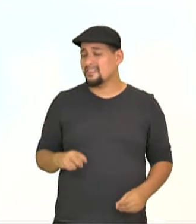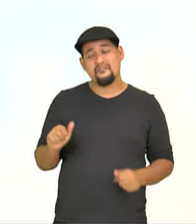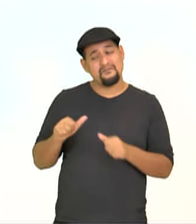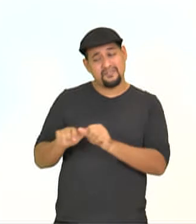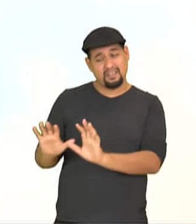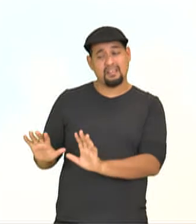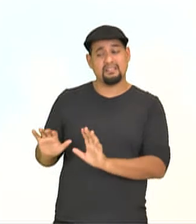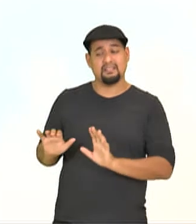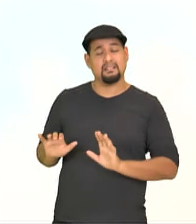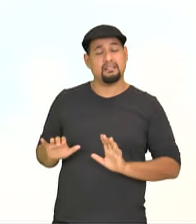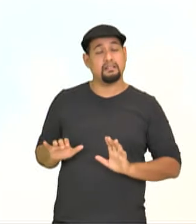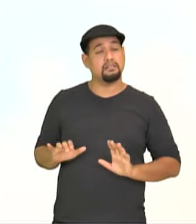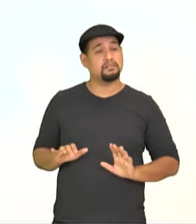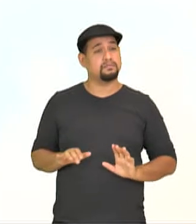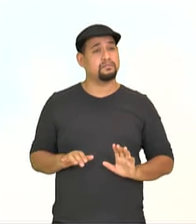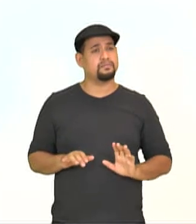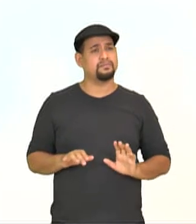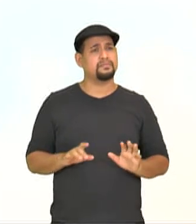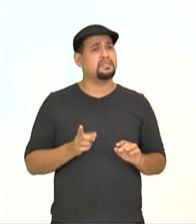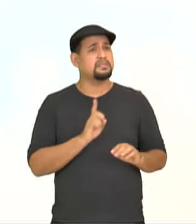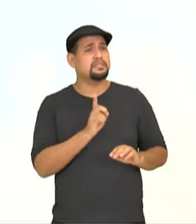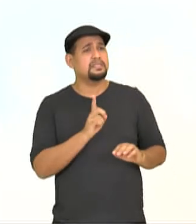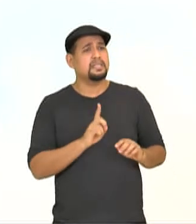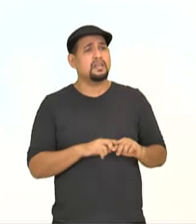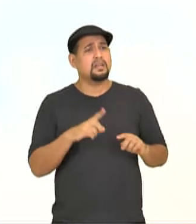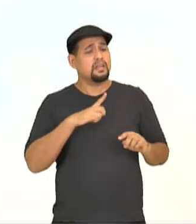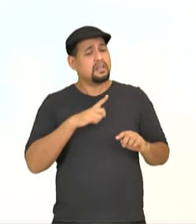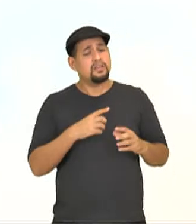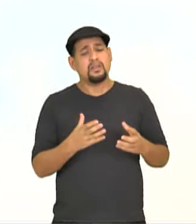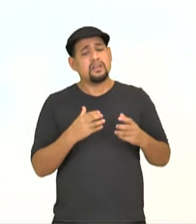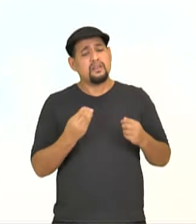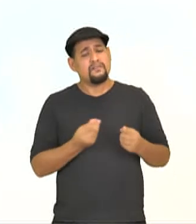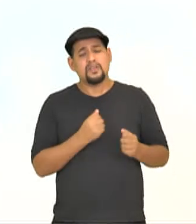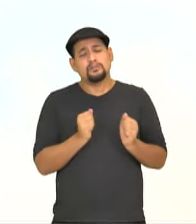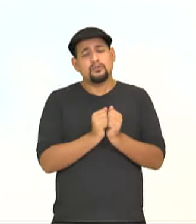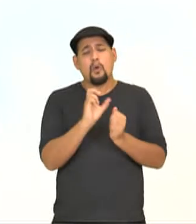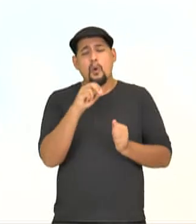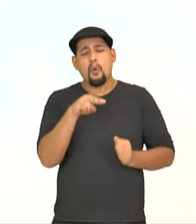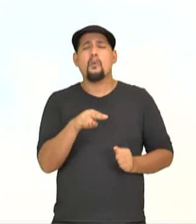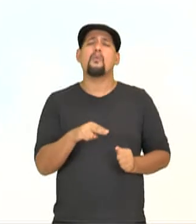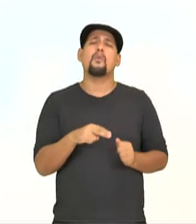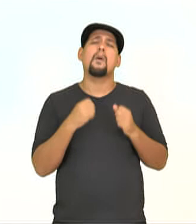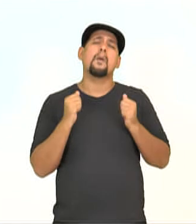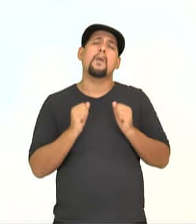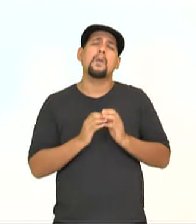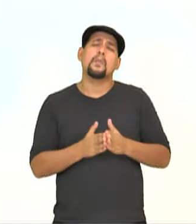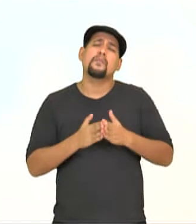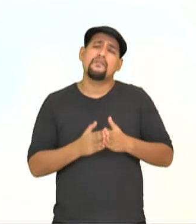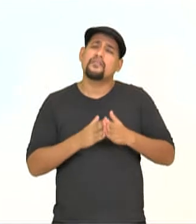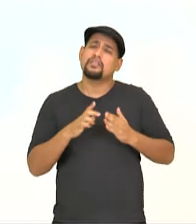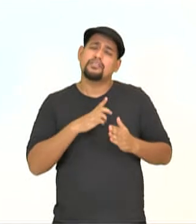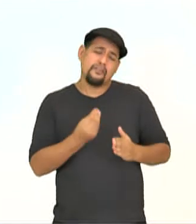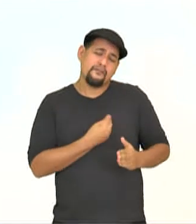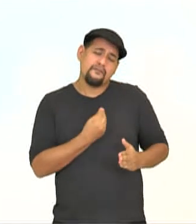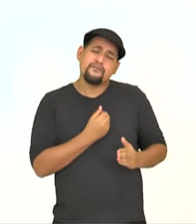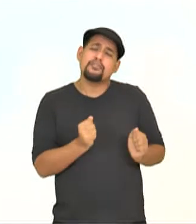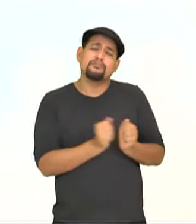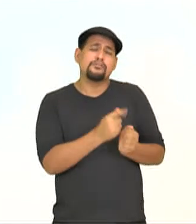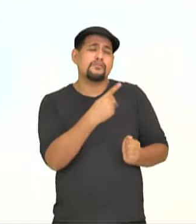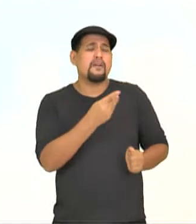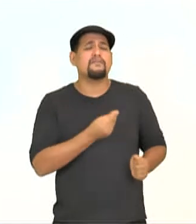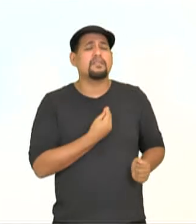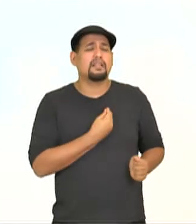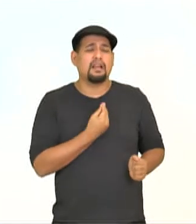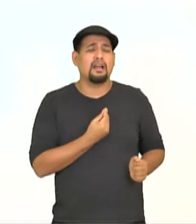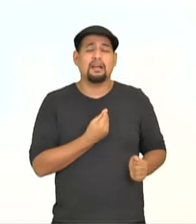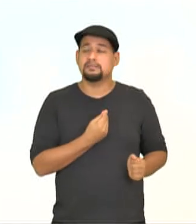tua. No, Agatha, en tu vida déjame estar on. Deixa eu estar presente na tua vida, né? Ele quer dizer isso.